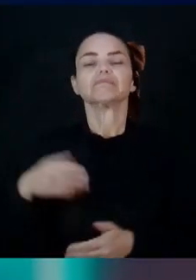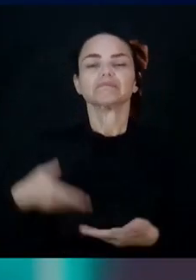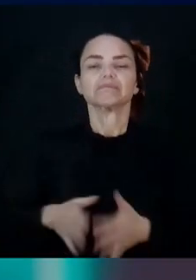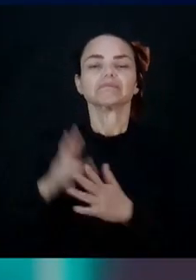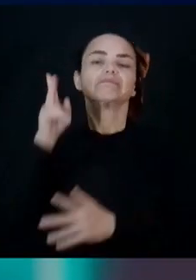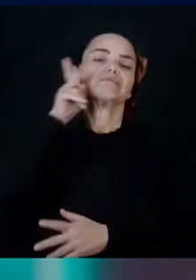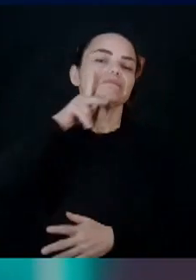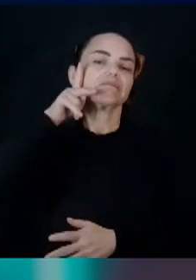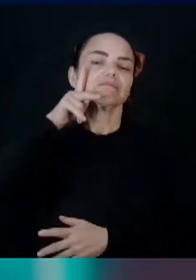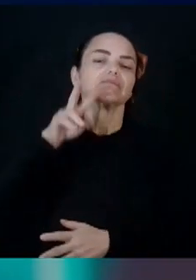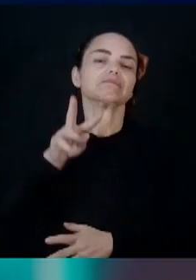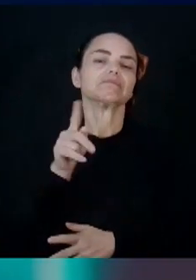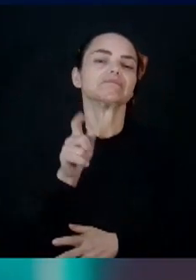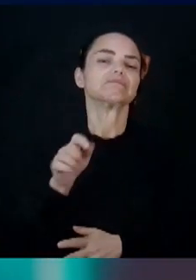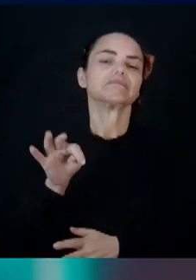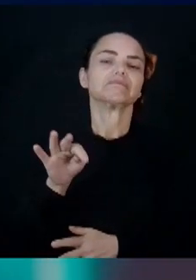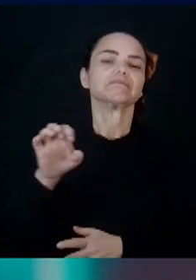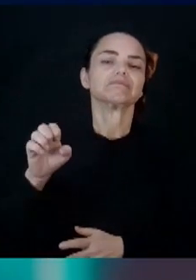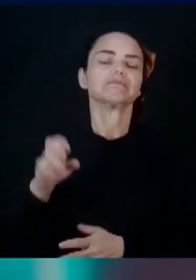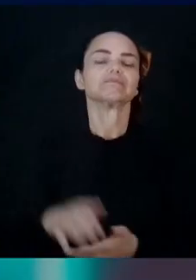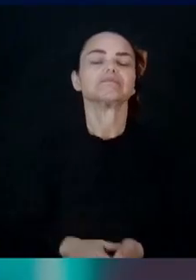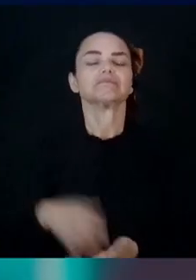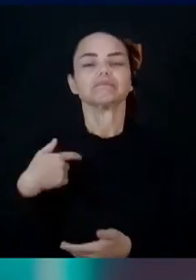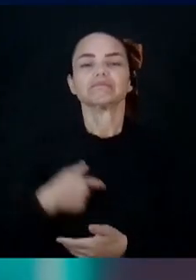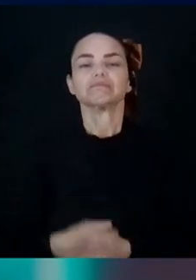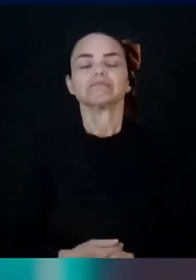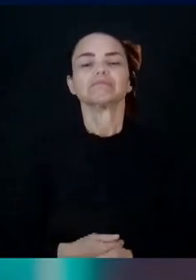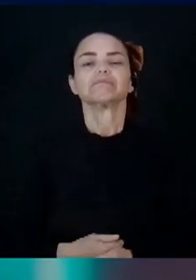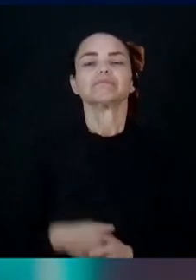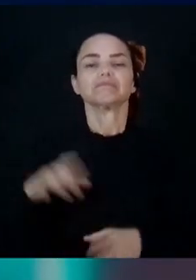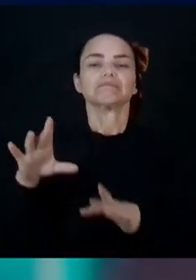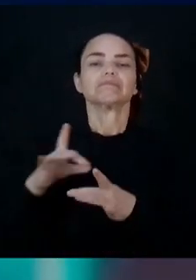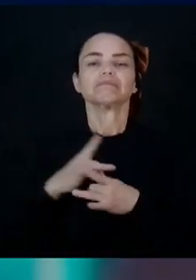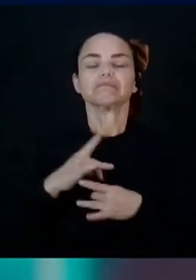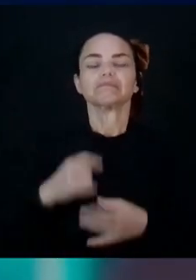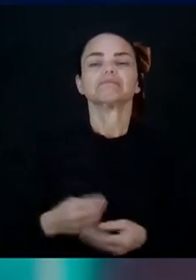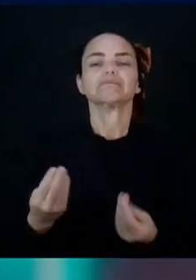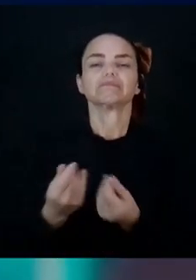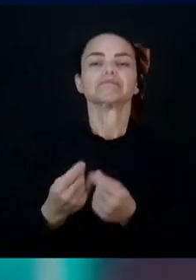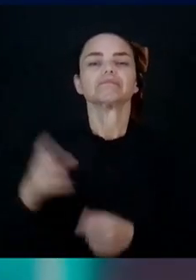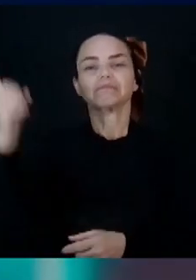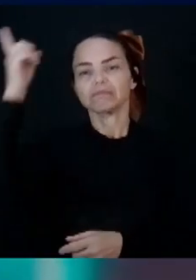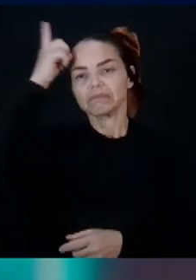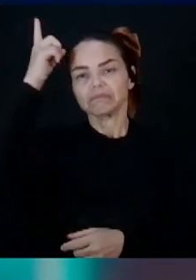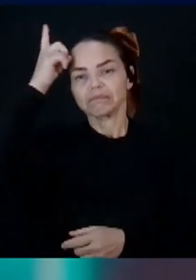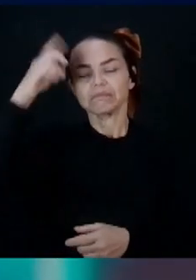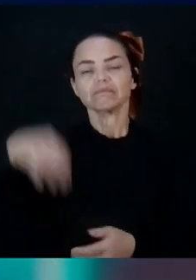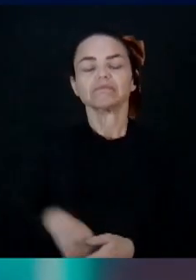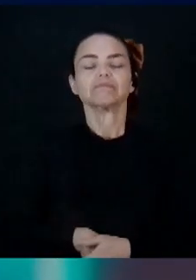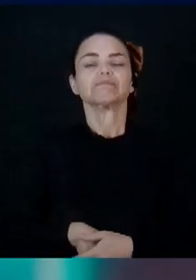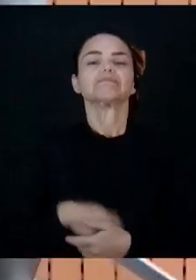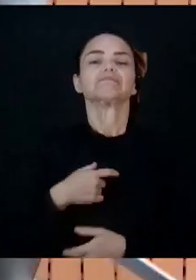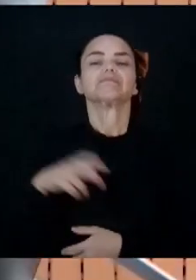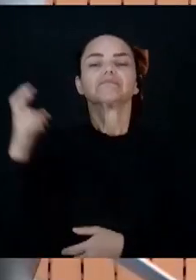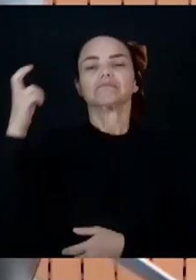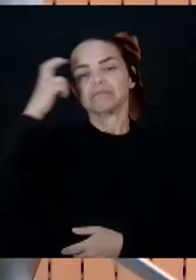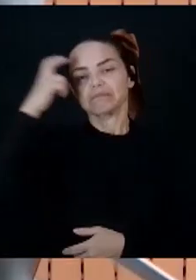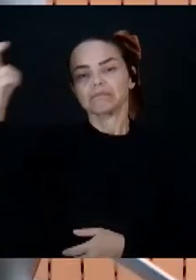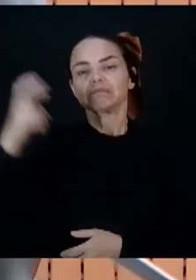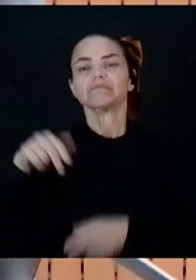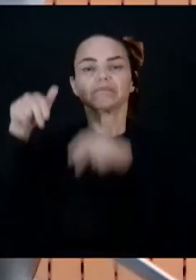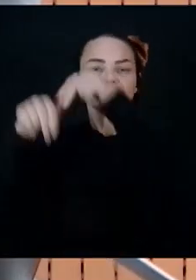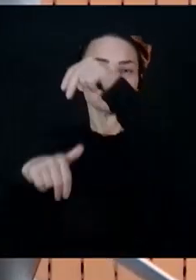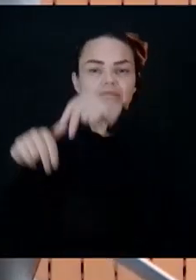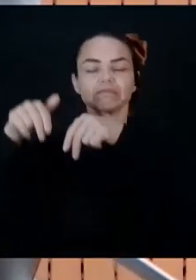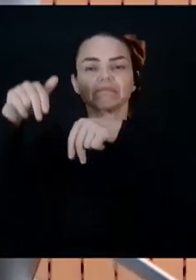Azul trouxe consigo o talento, a sensibilidade e a riqueza cultural do povo nordestino.